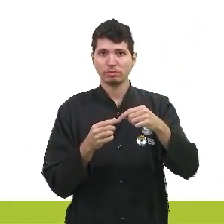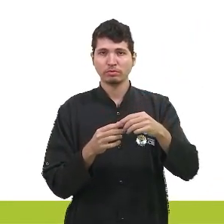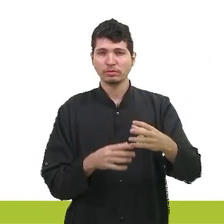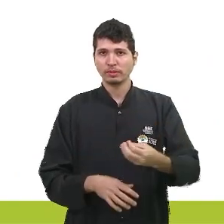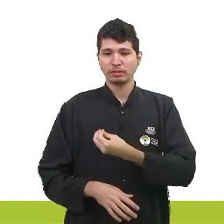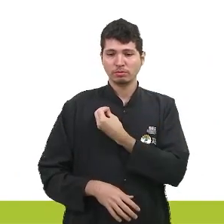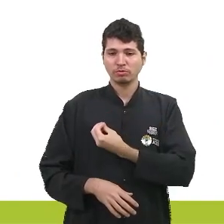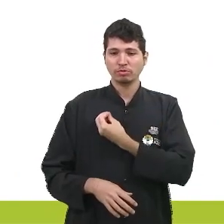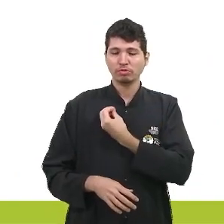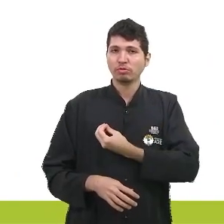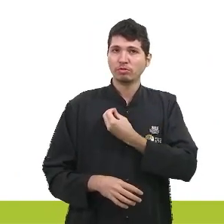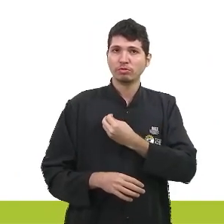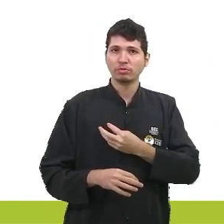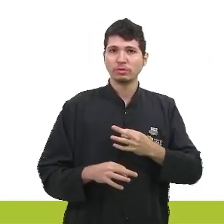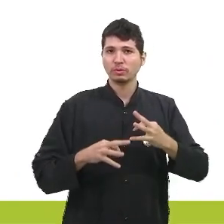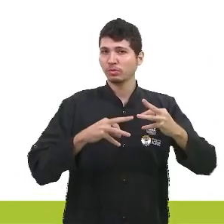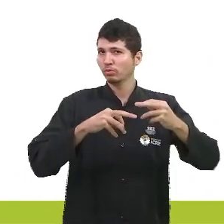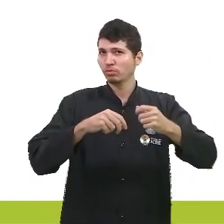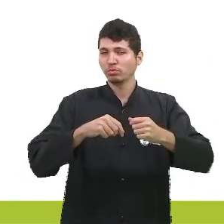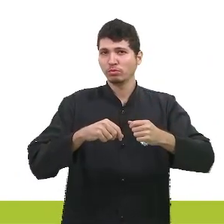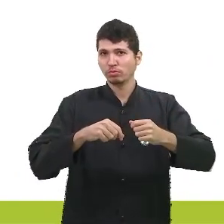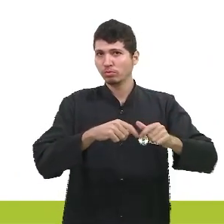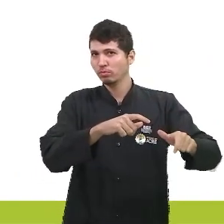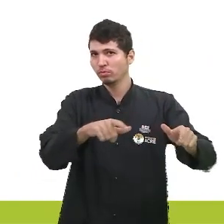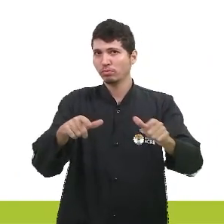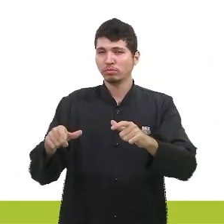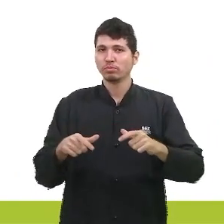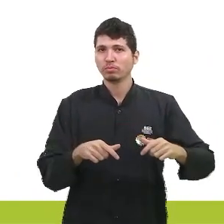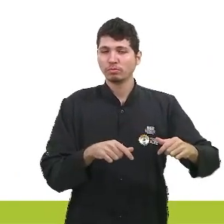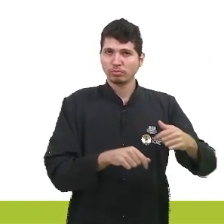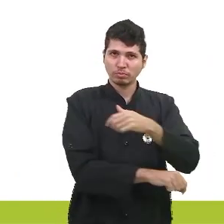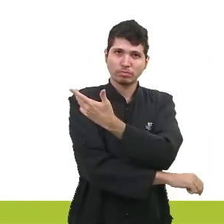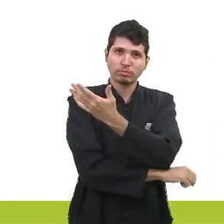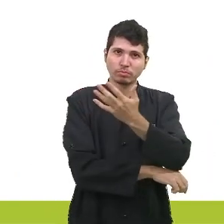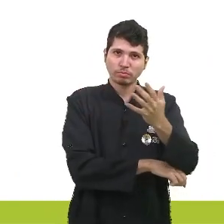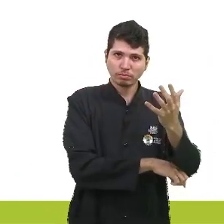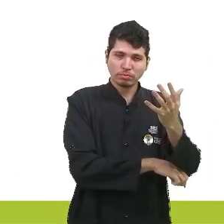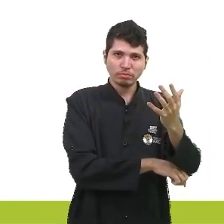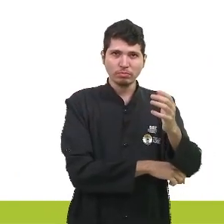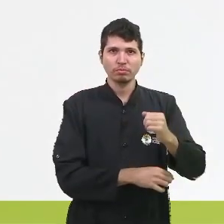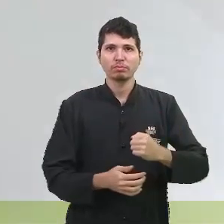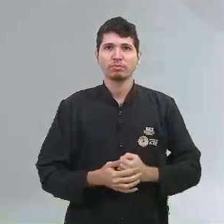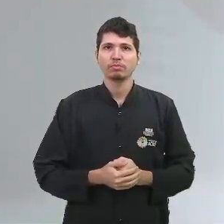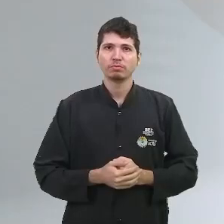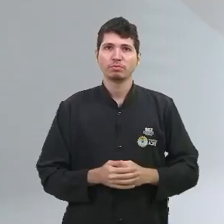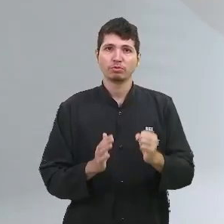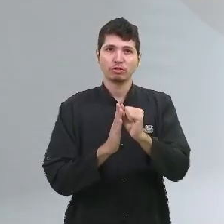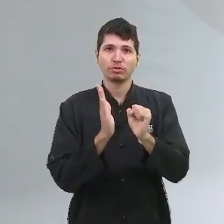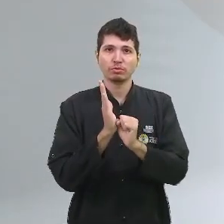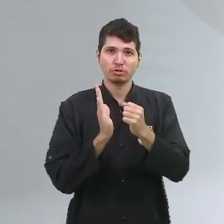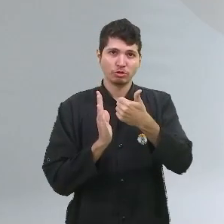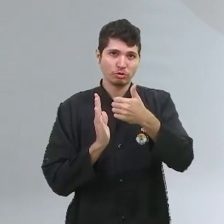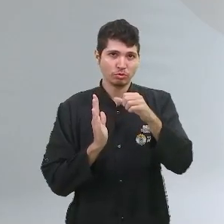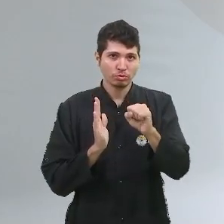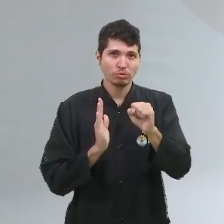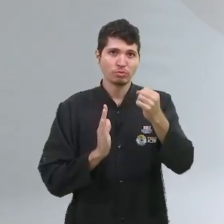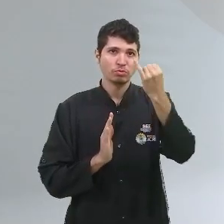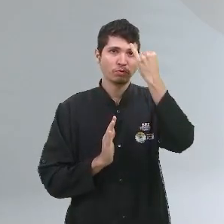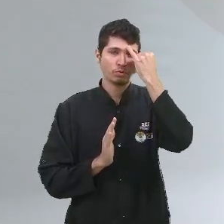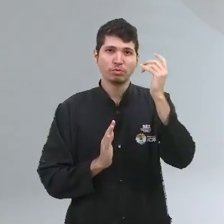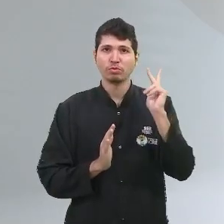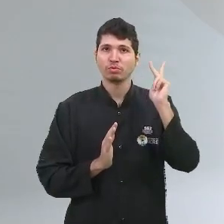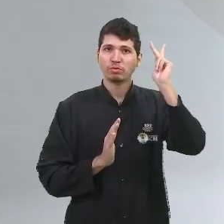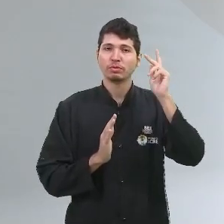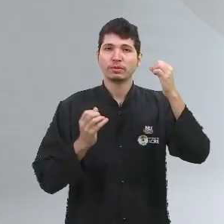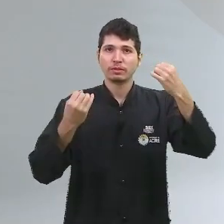da natureza já o Emanuel Kant já no século XV ele